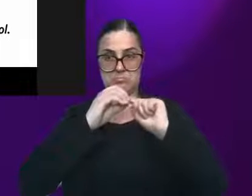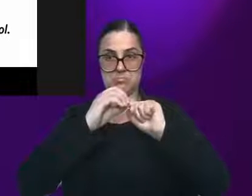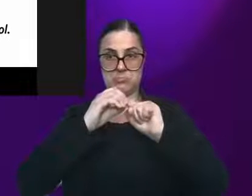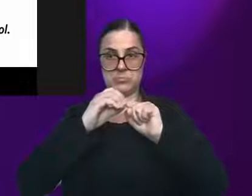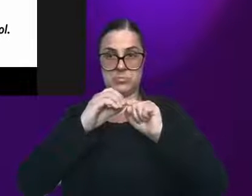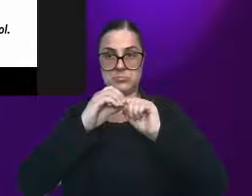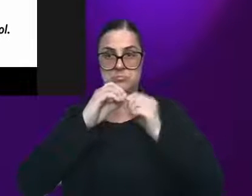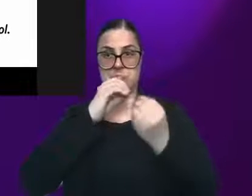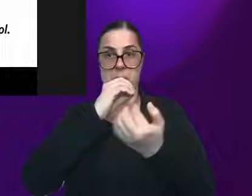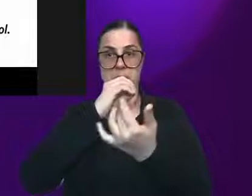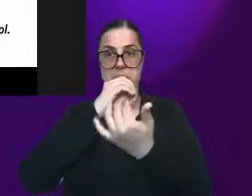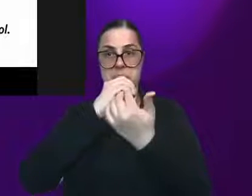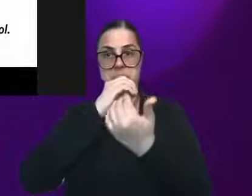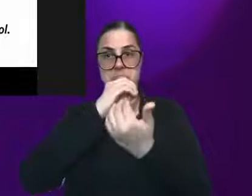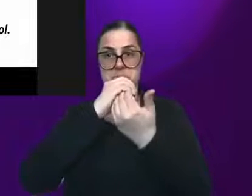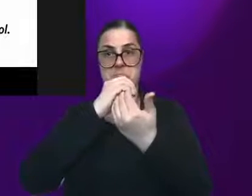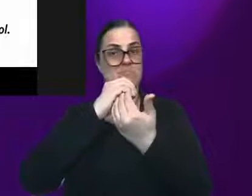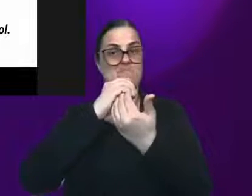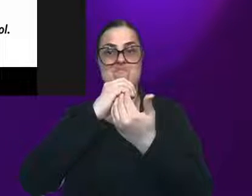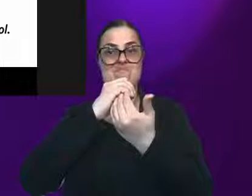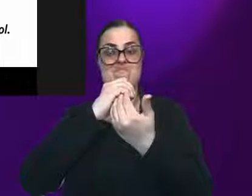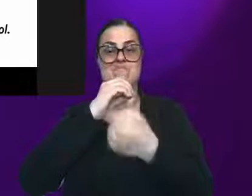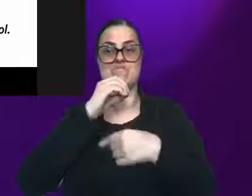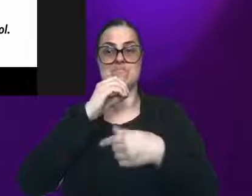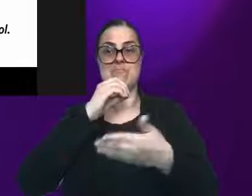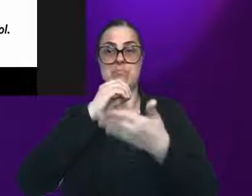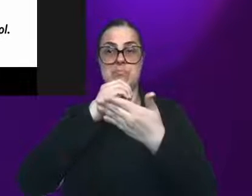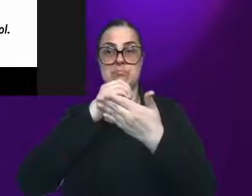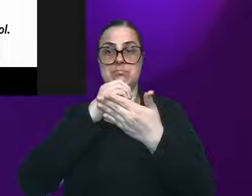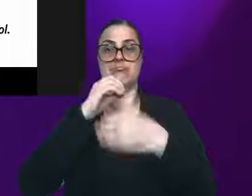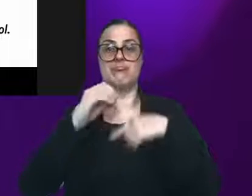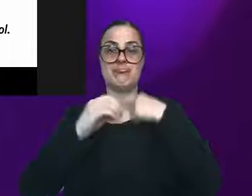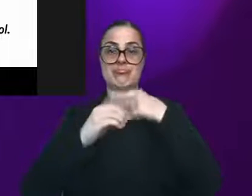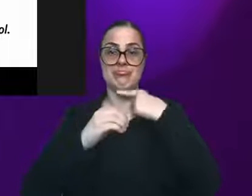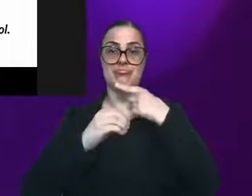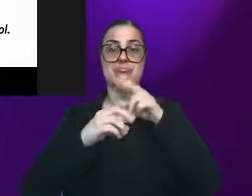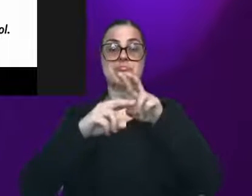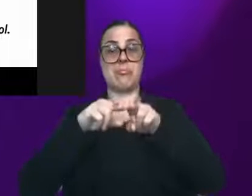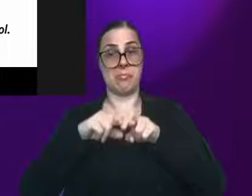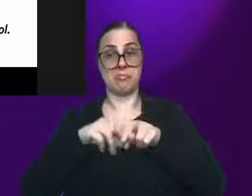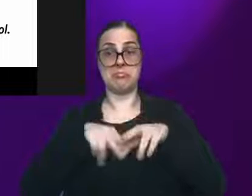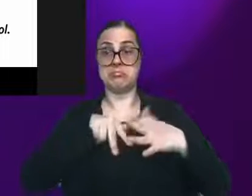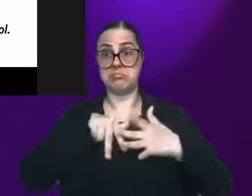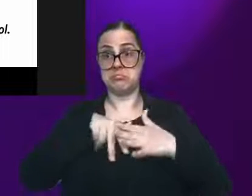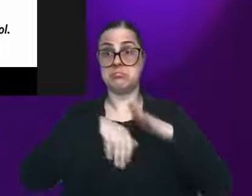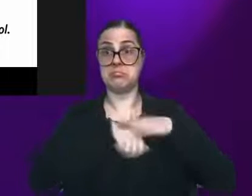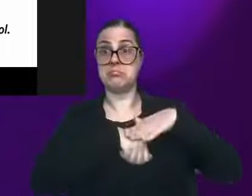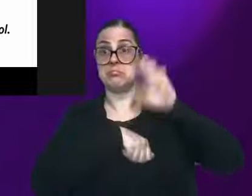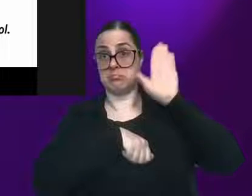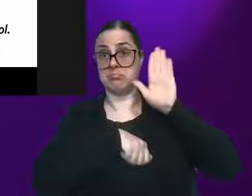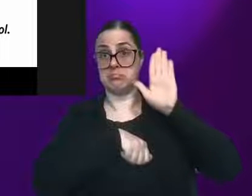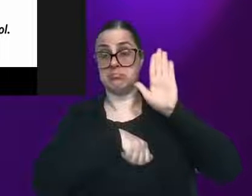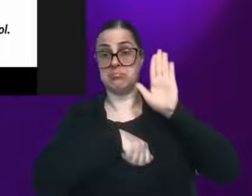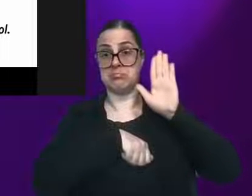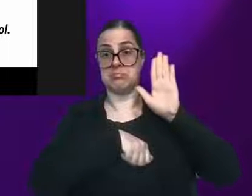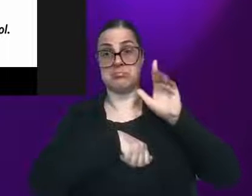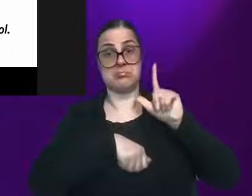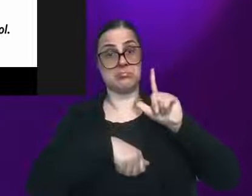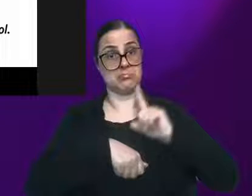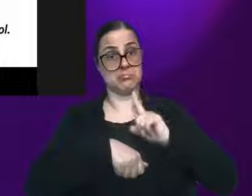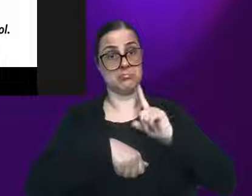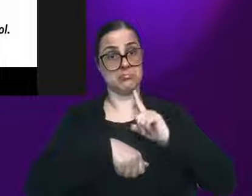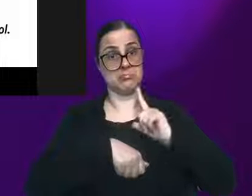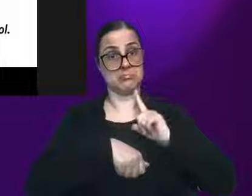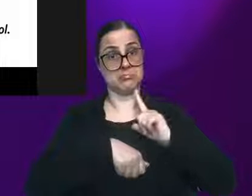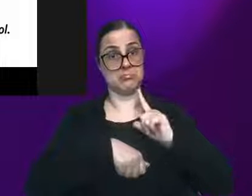situações coexistem, mas eventualmente o paciente tem preponderantemente mais acúmulo intersticial ou mais